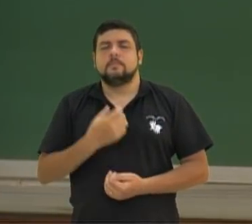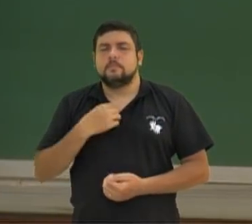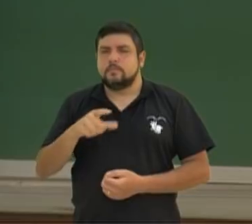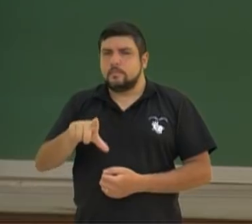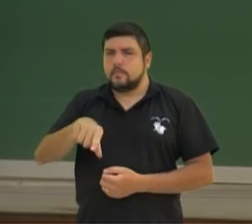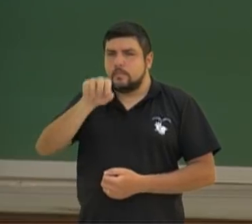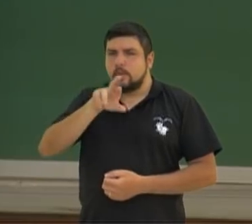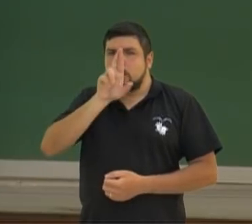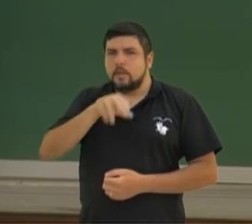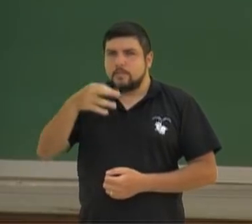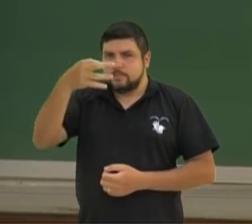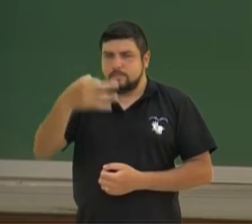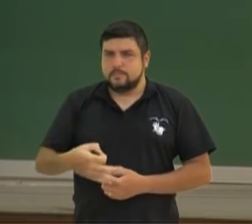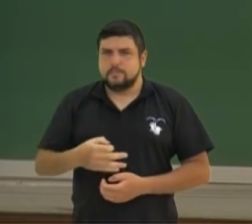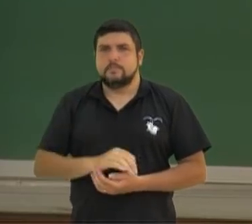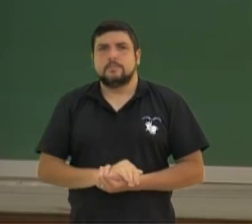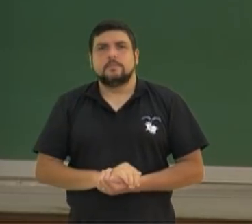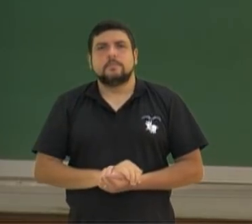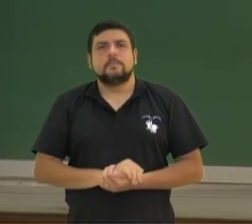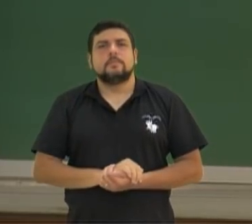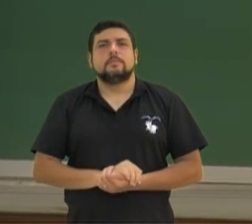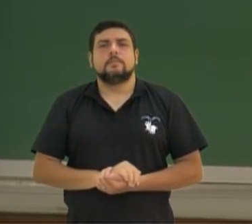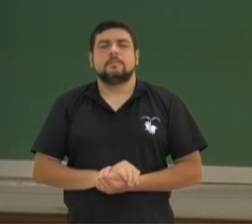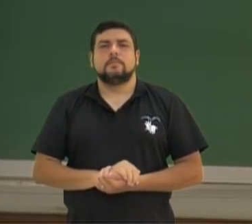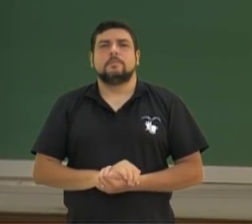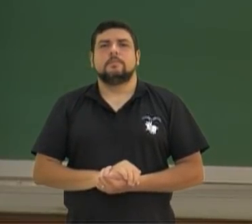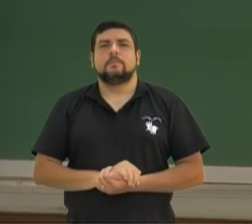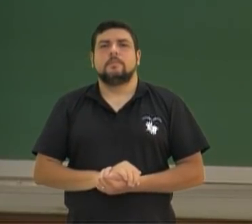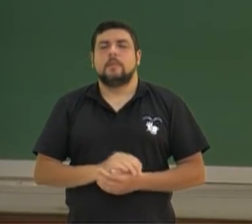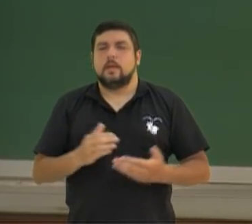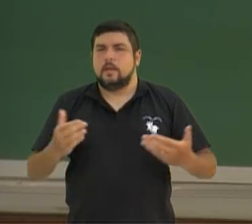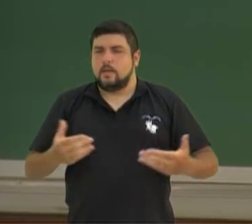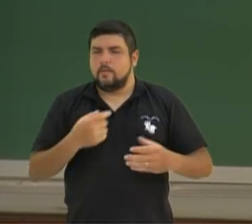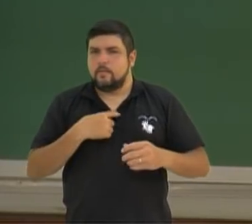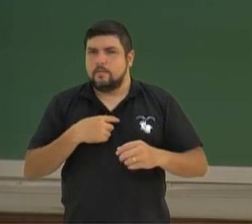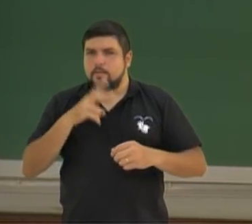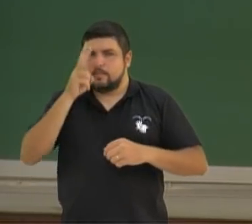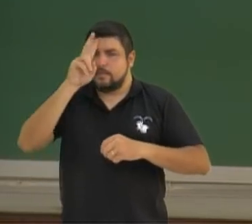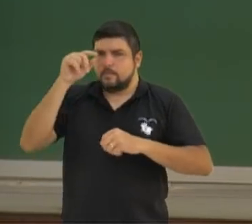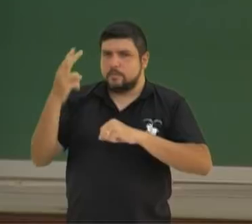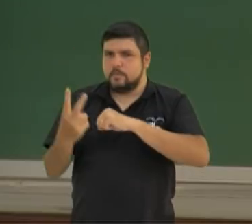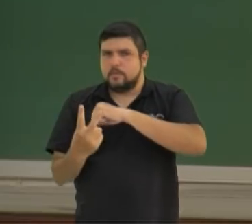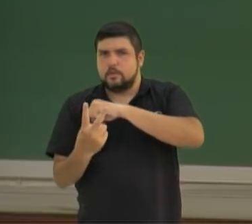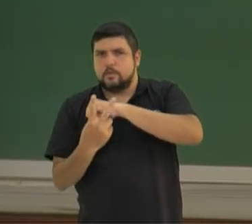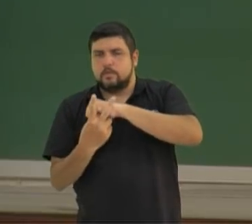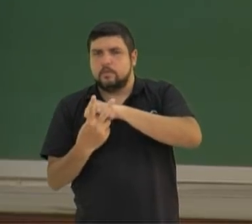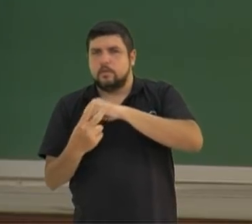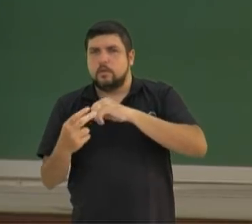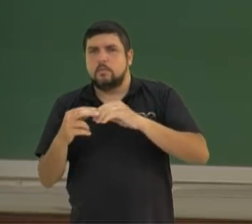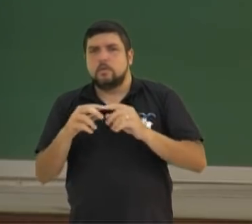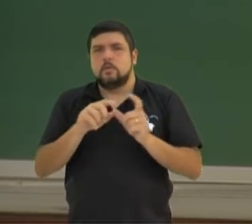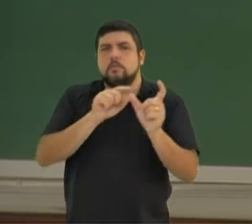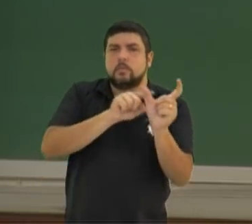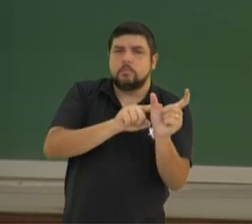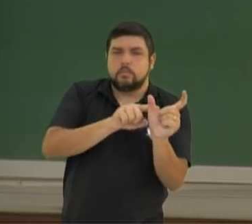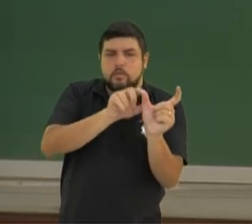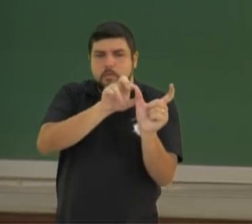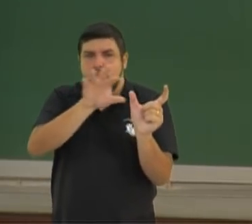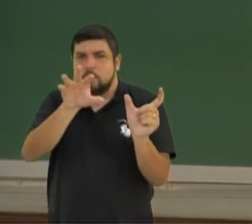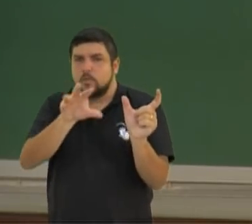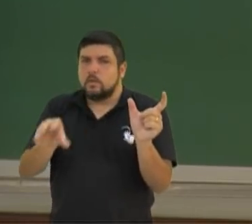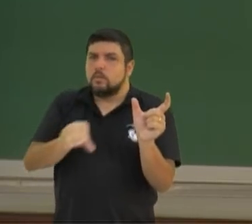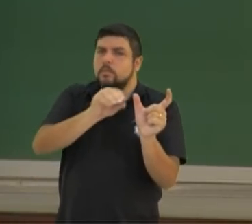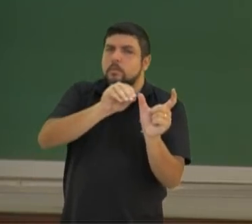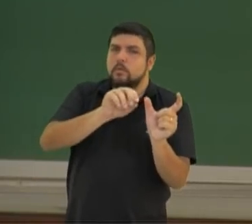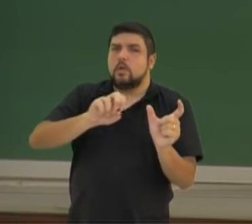que não exista mais outras Malalas sendo machucadas como ela foi. Que bom que nós temos ela,